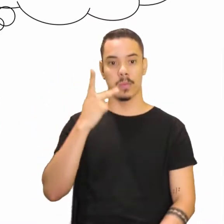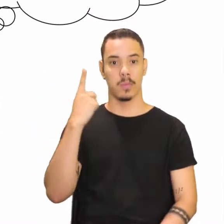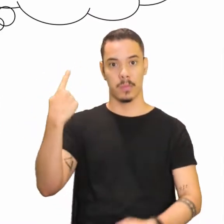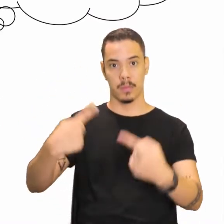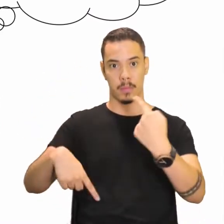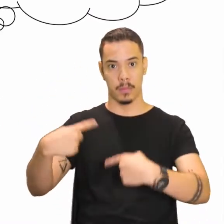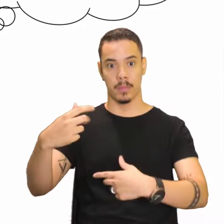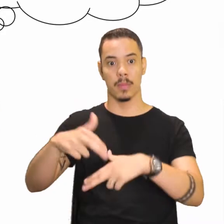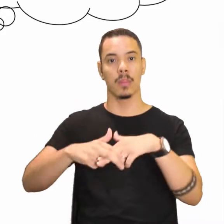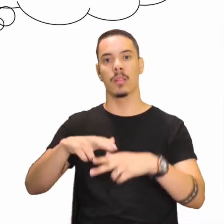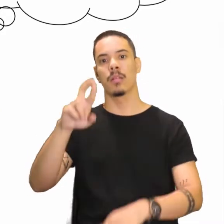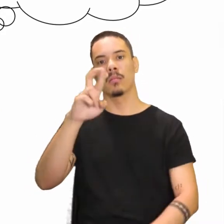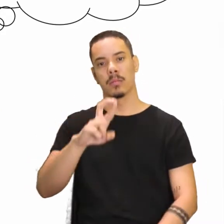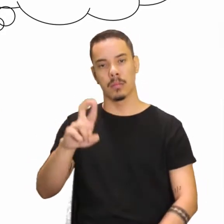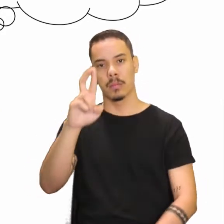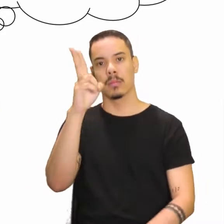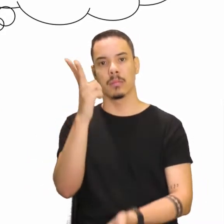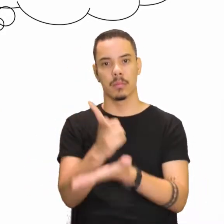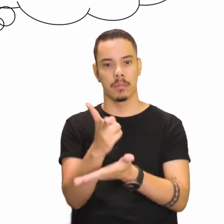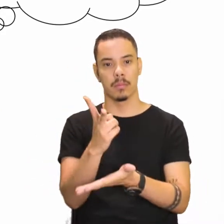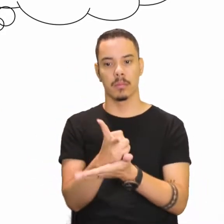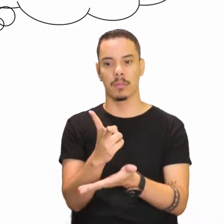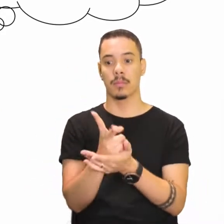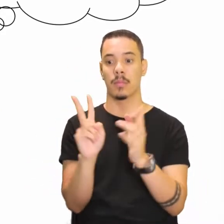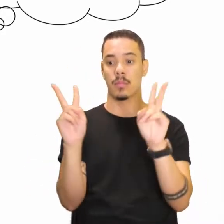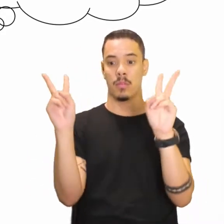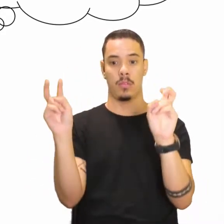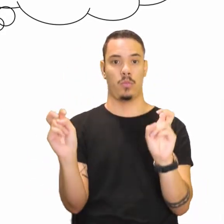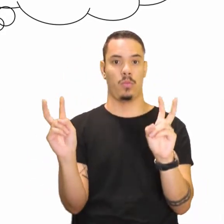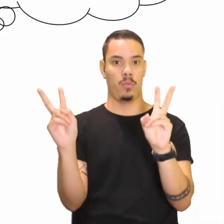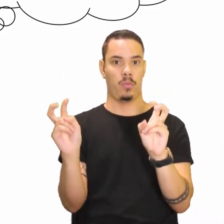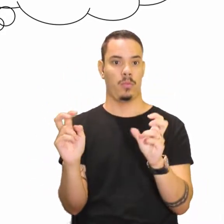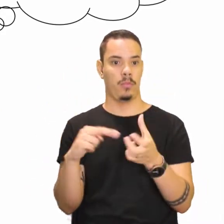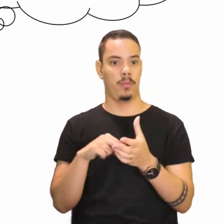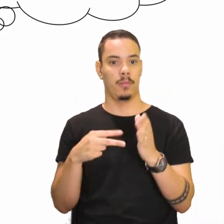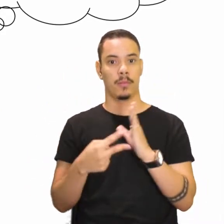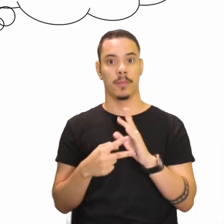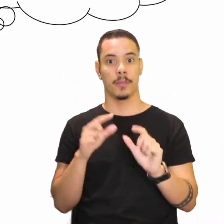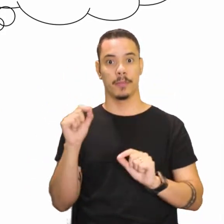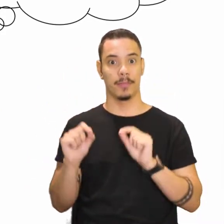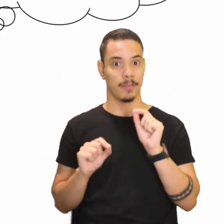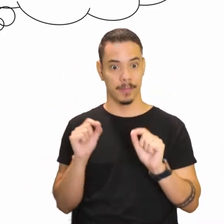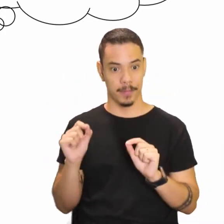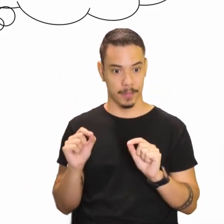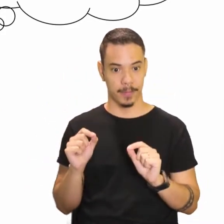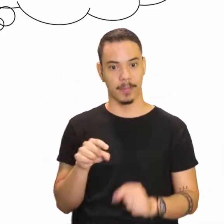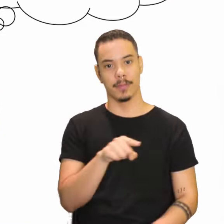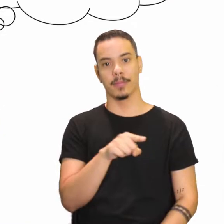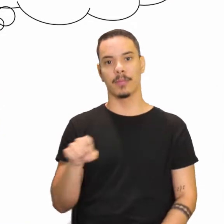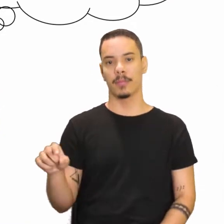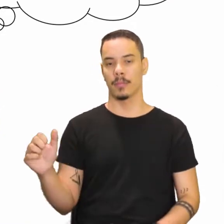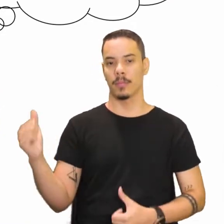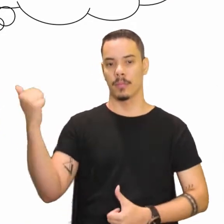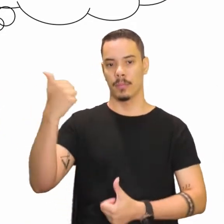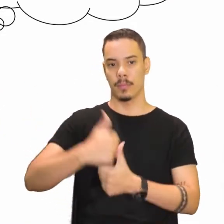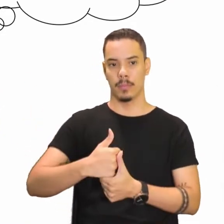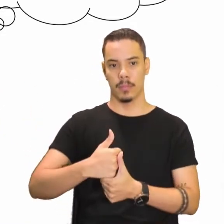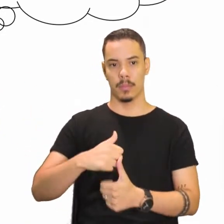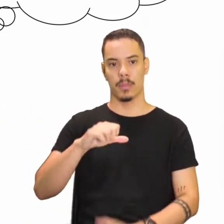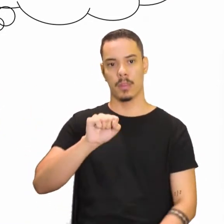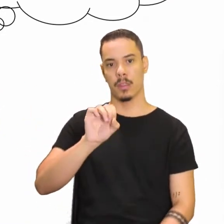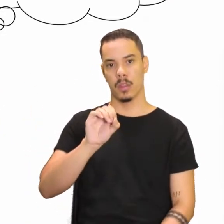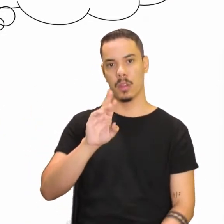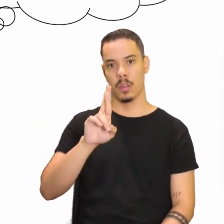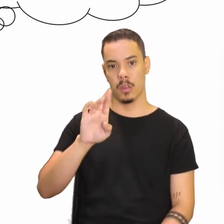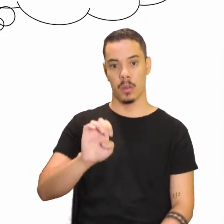vez que tiver com sentido de assunto, será o quê, amadinho? Você troca por sobre